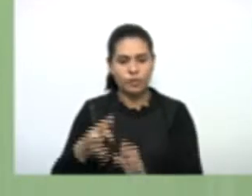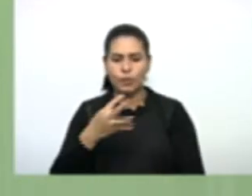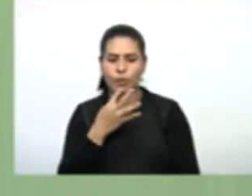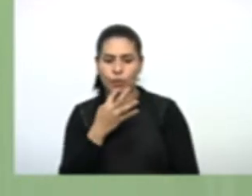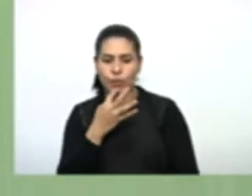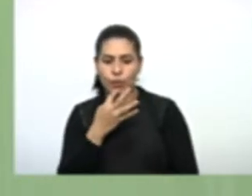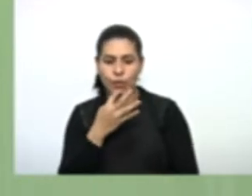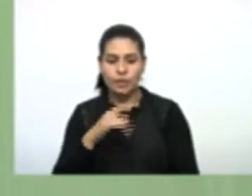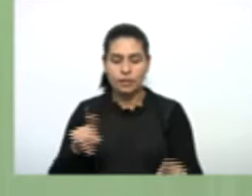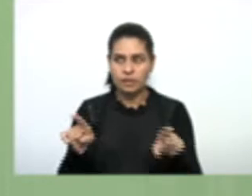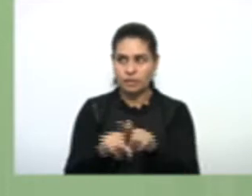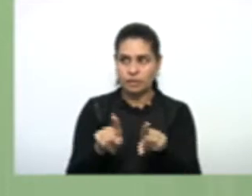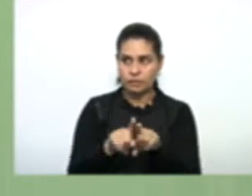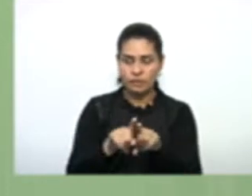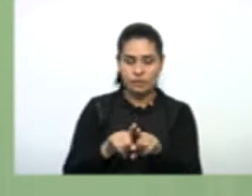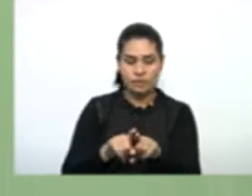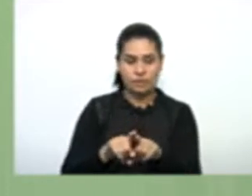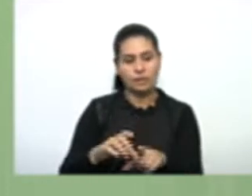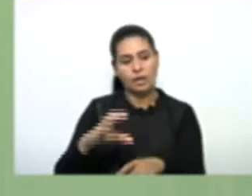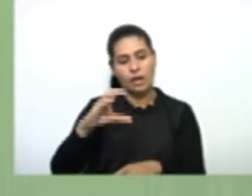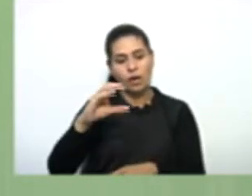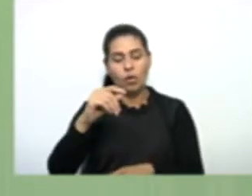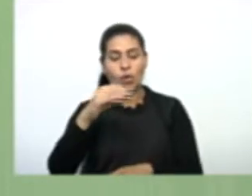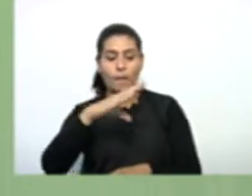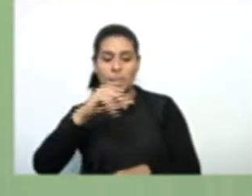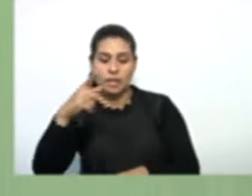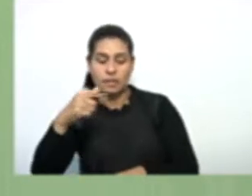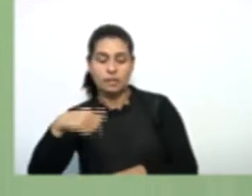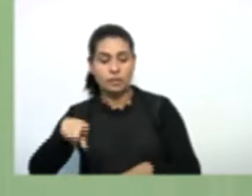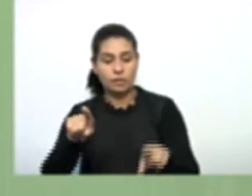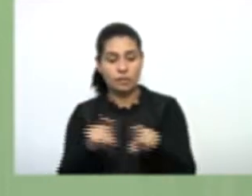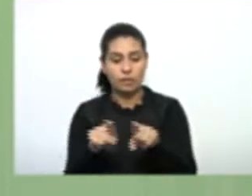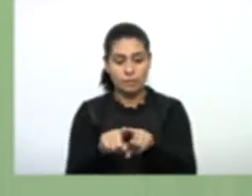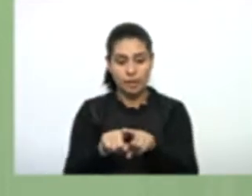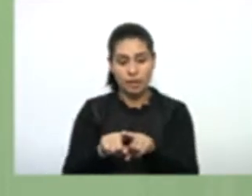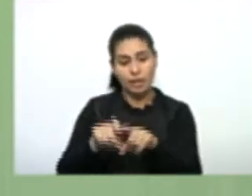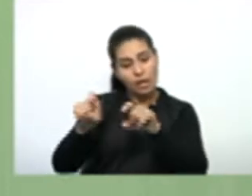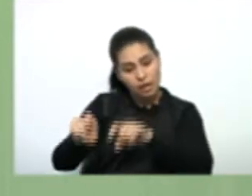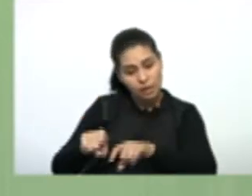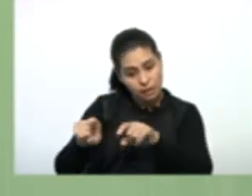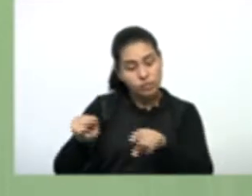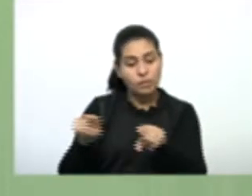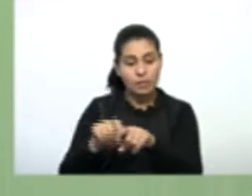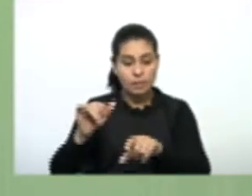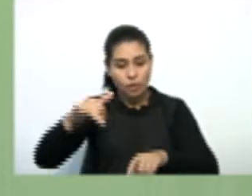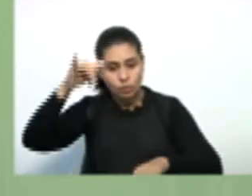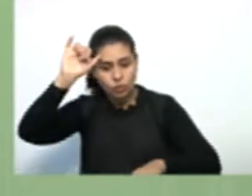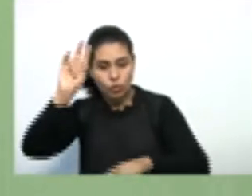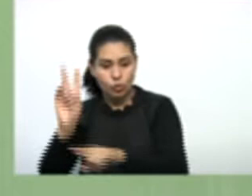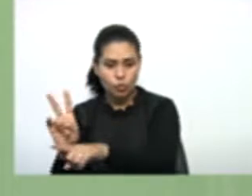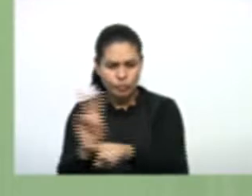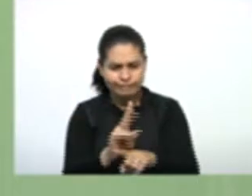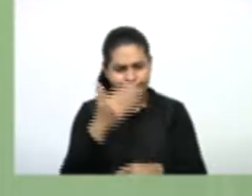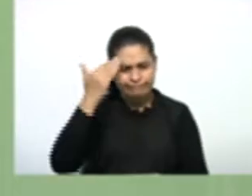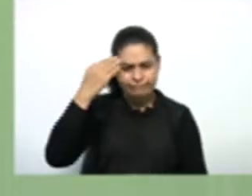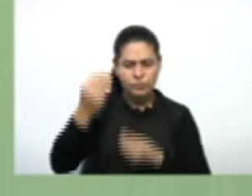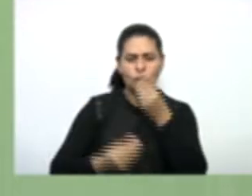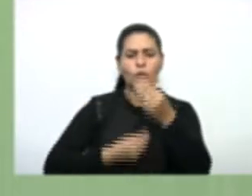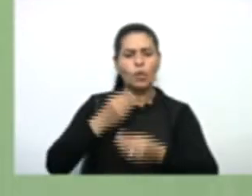as operações cooperativas, especialmente as agrícolas e agropecuárias, entender o papel das